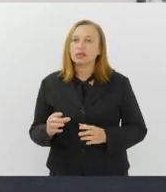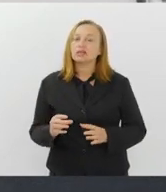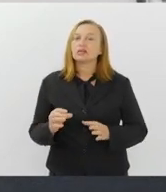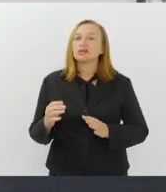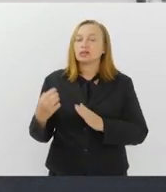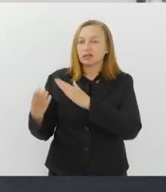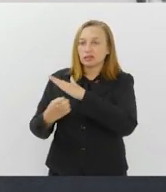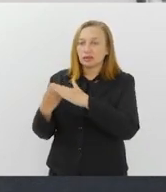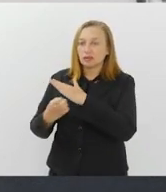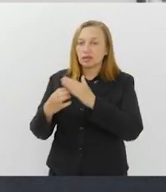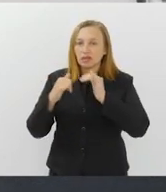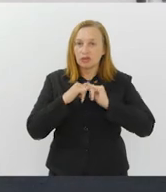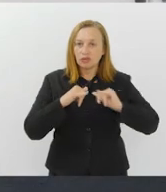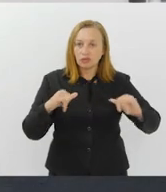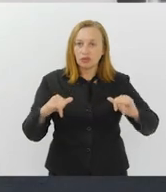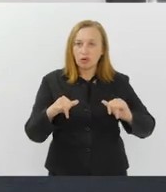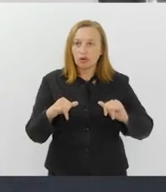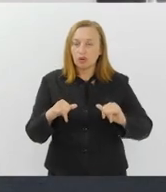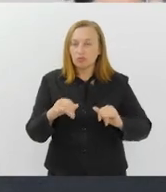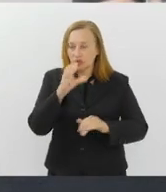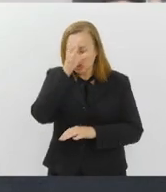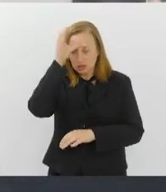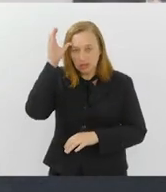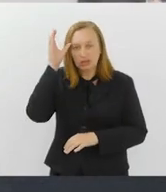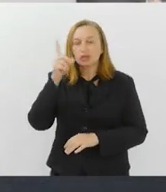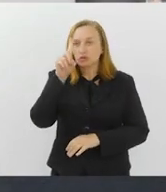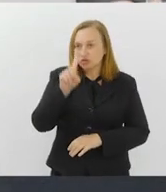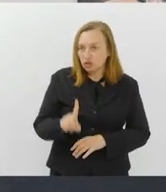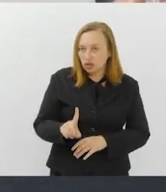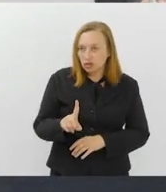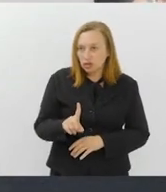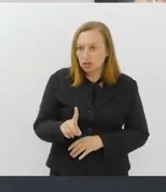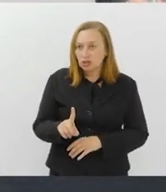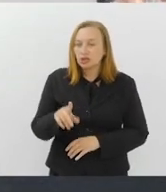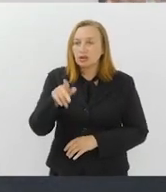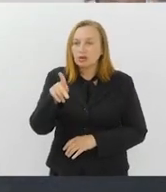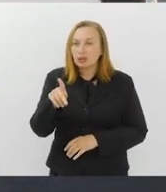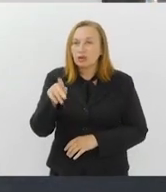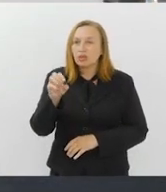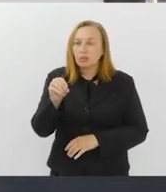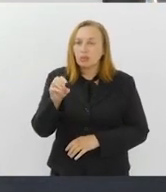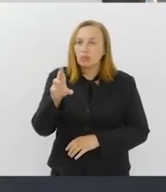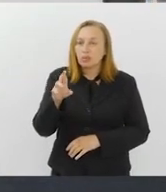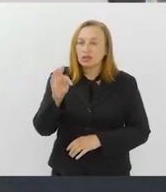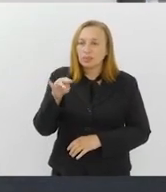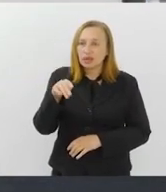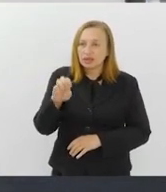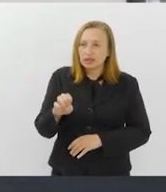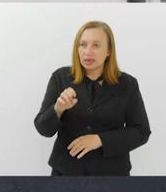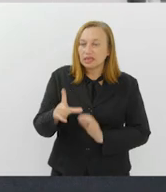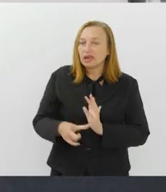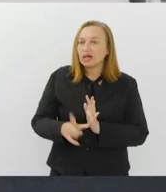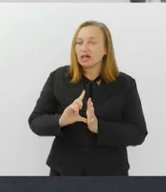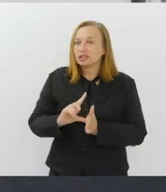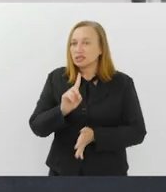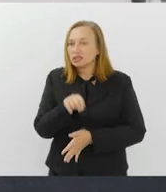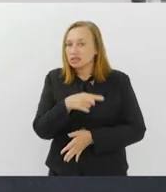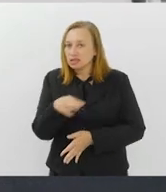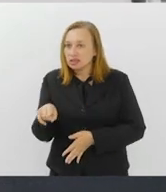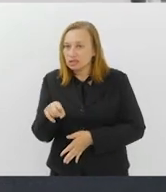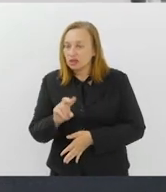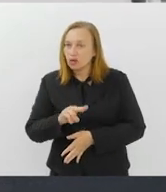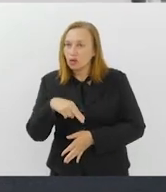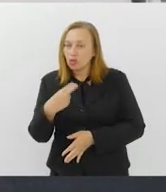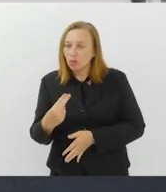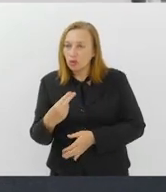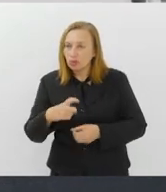os beneficiários sobre o direito à portabilidade antes da exclusão ou